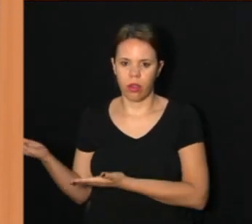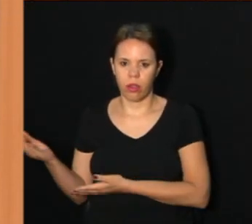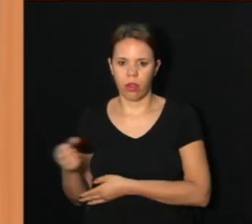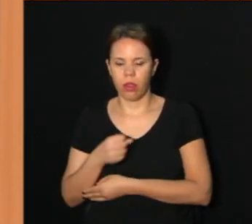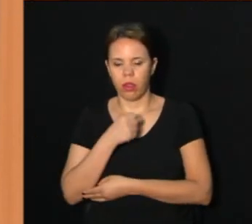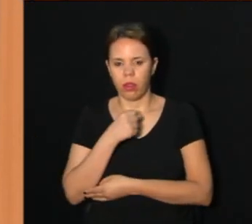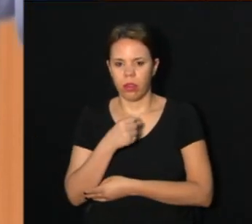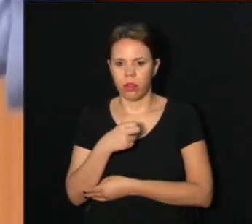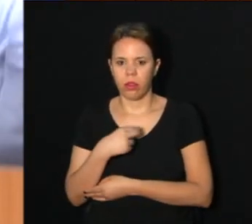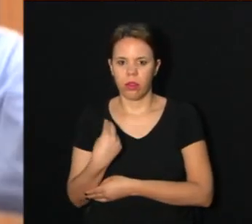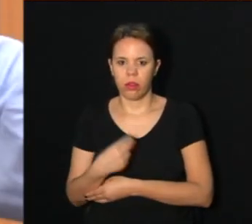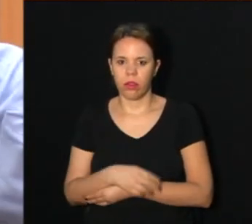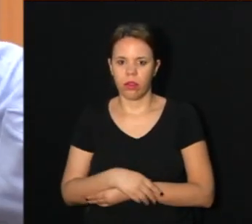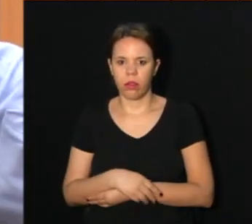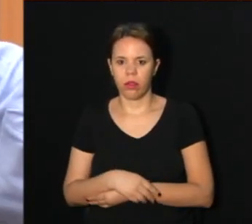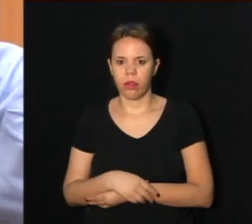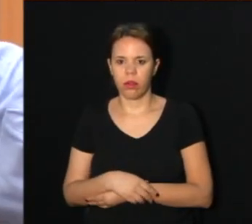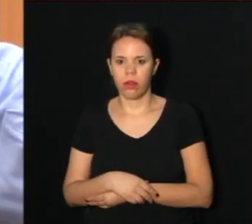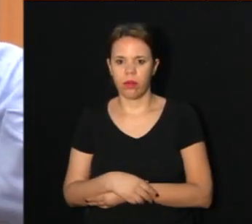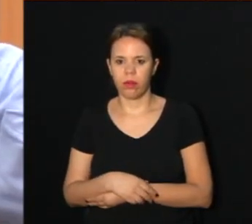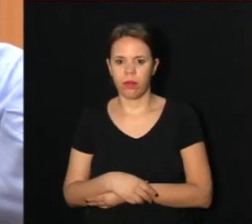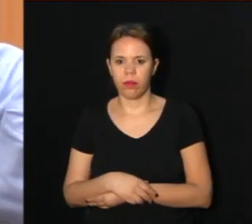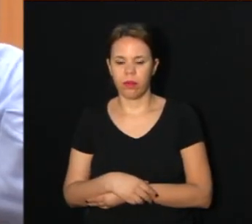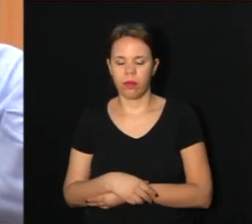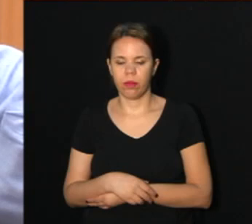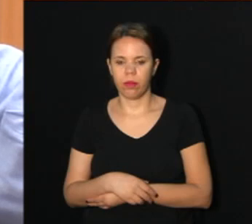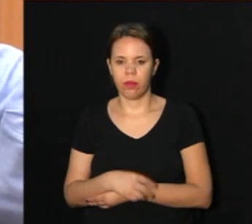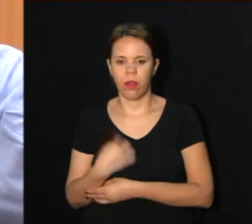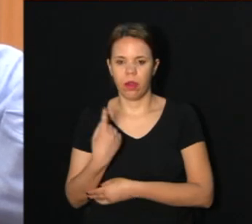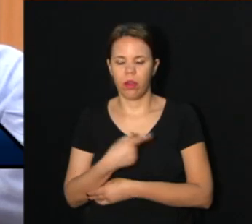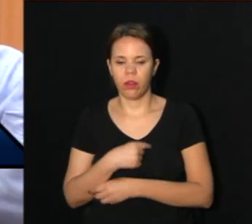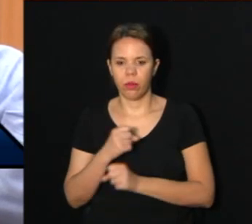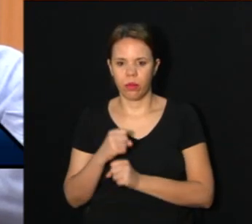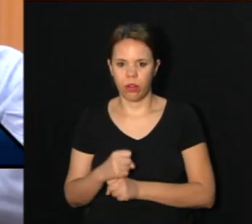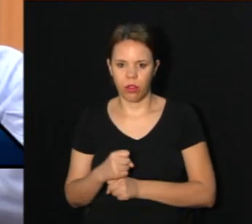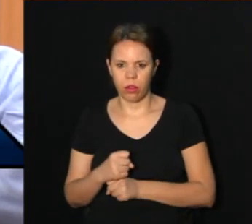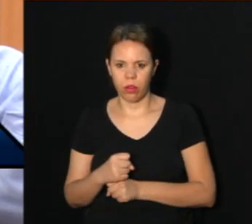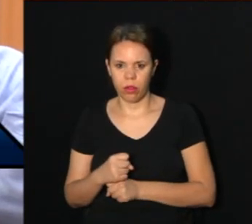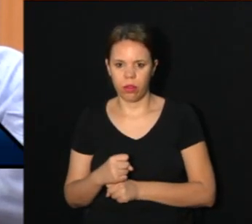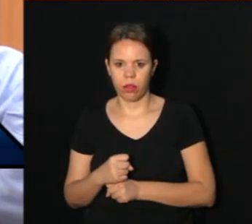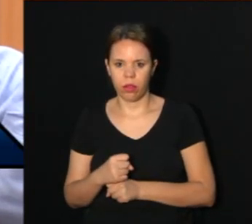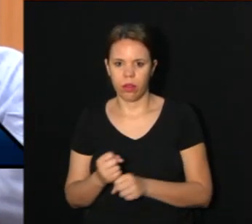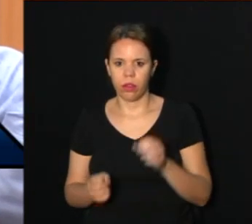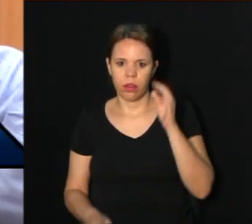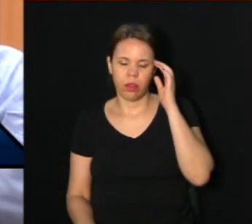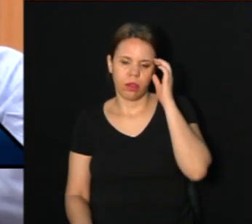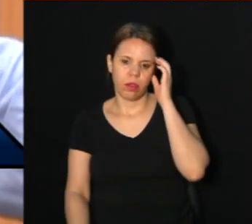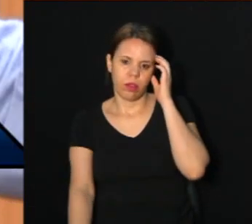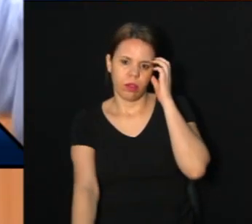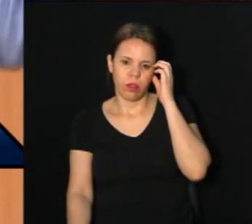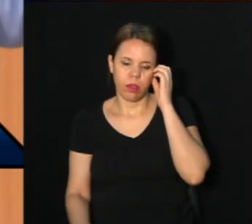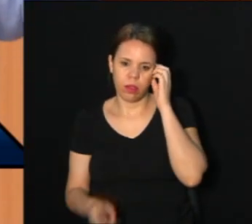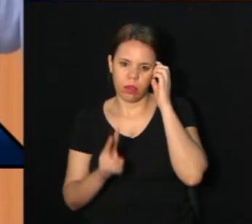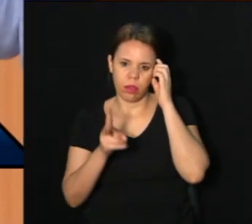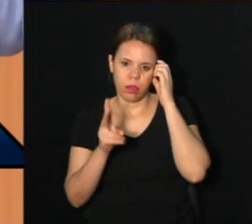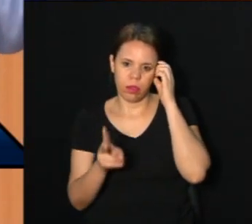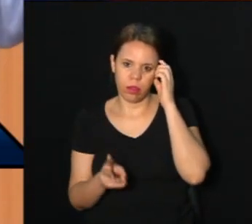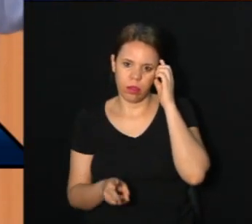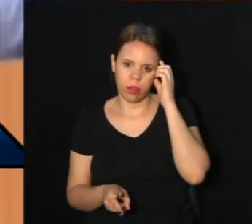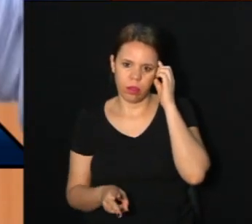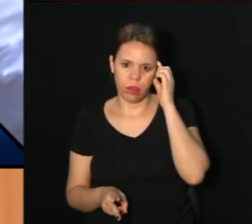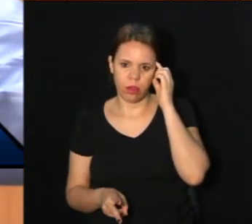já se posicionando, para que a gente possa dar continuidade. E